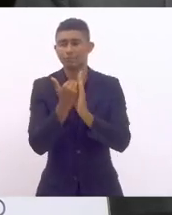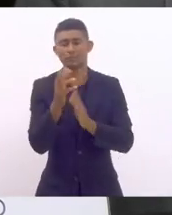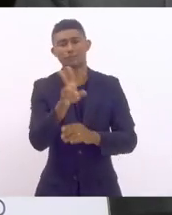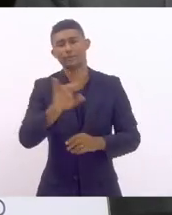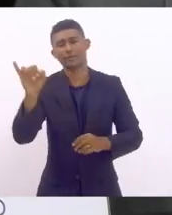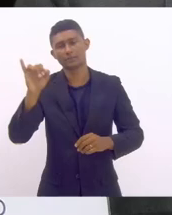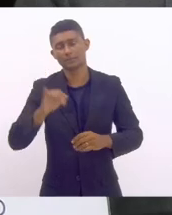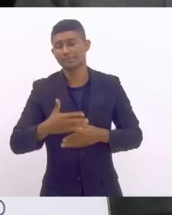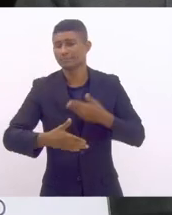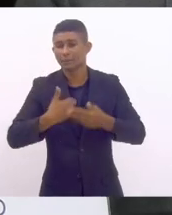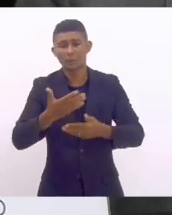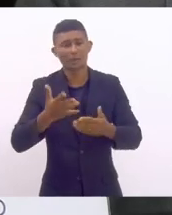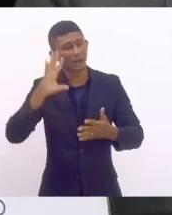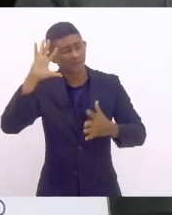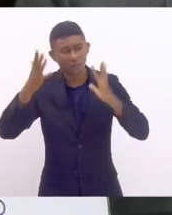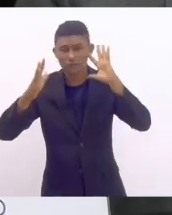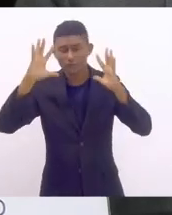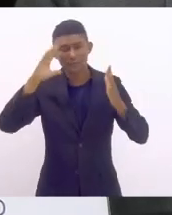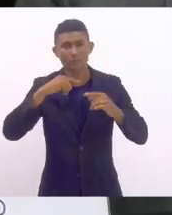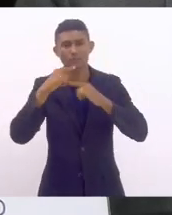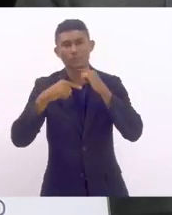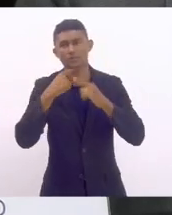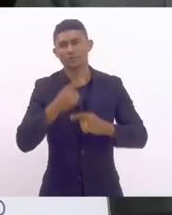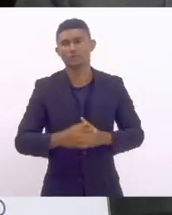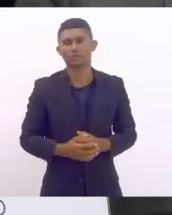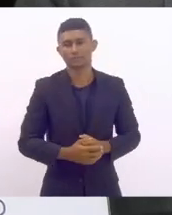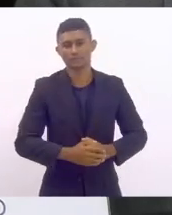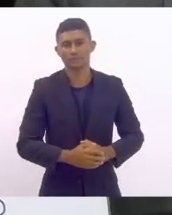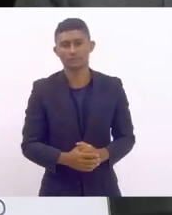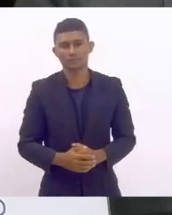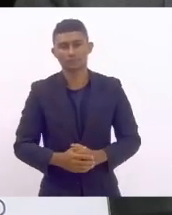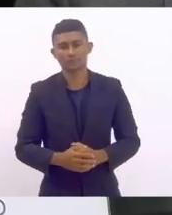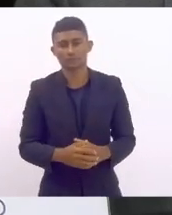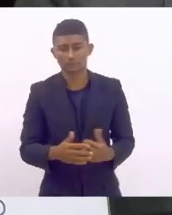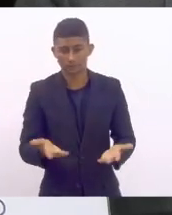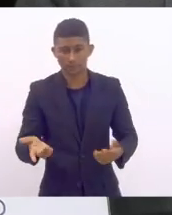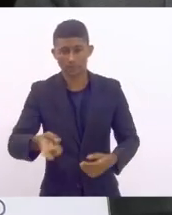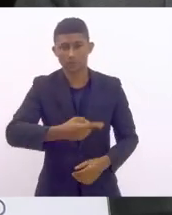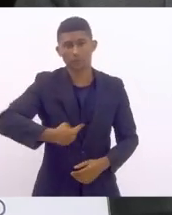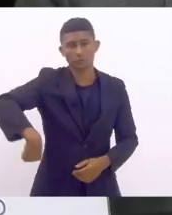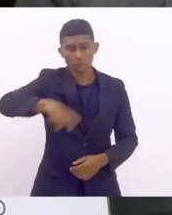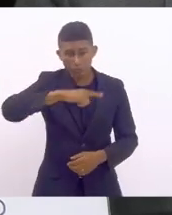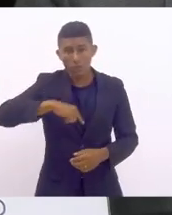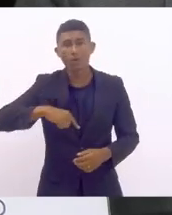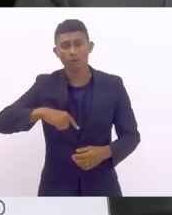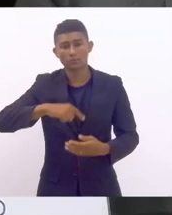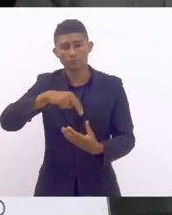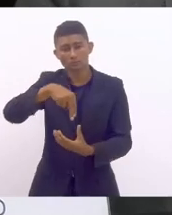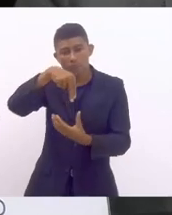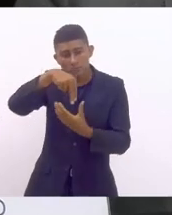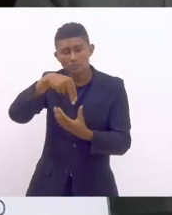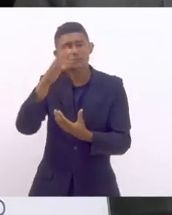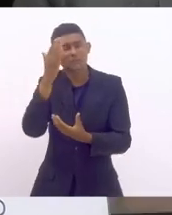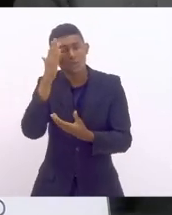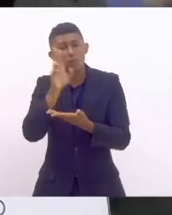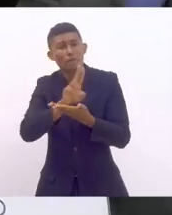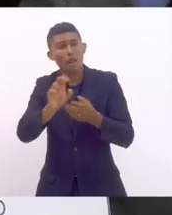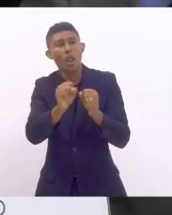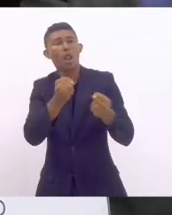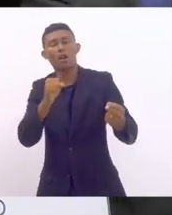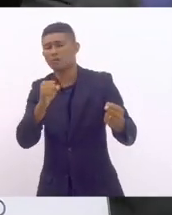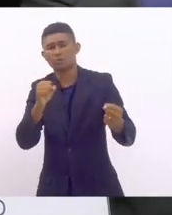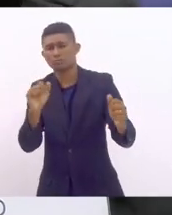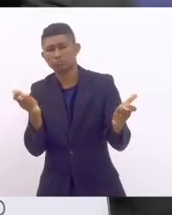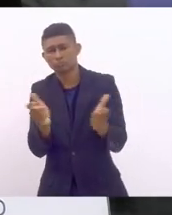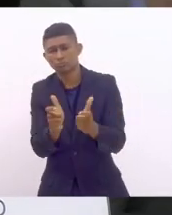a irremediável Ou seja a noite nós que somos pequenos já estamos sofrendo bastante com as pesquisas